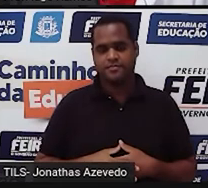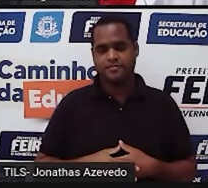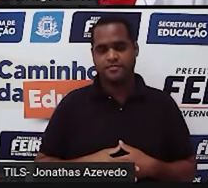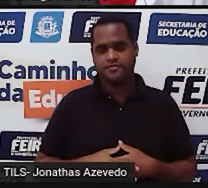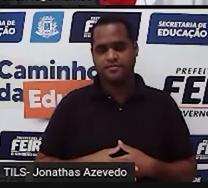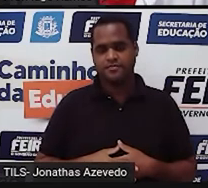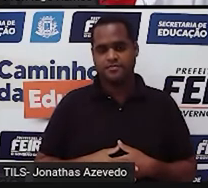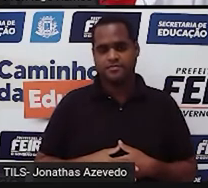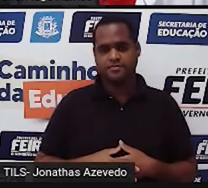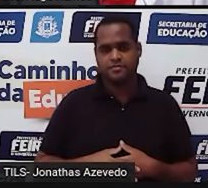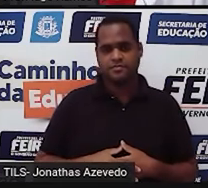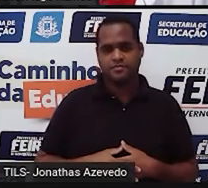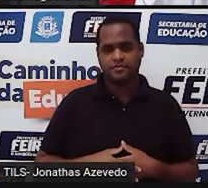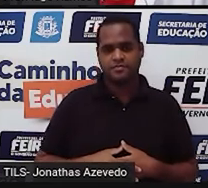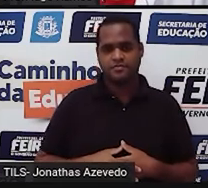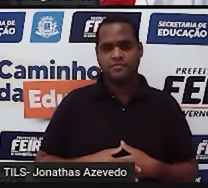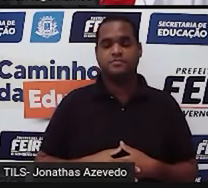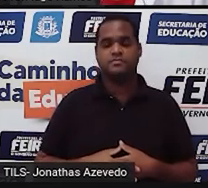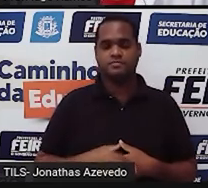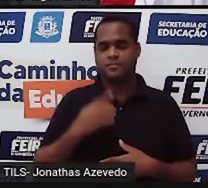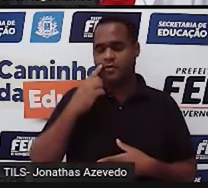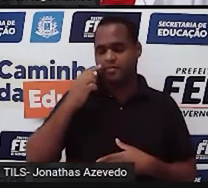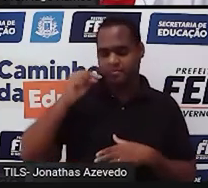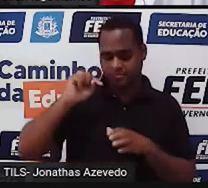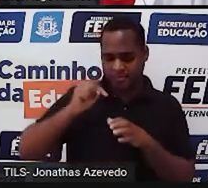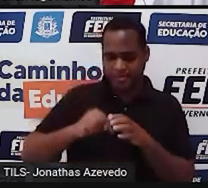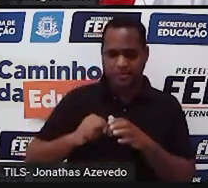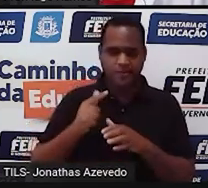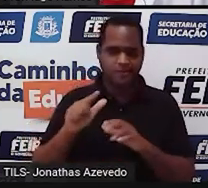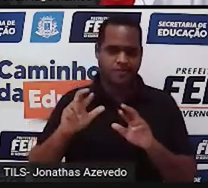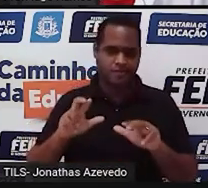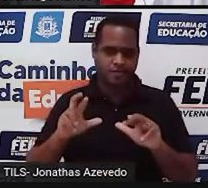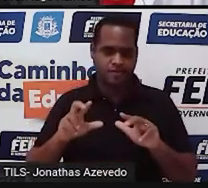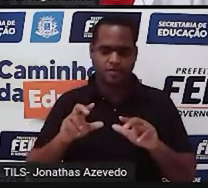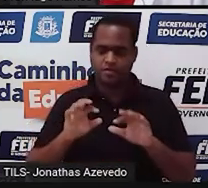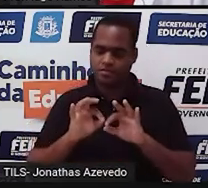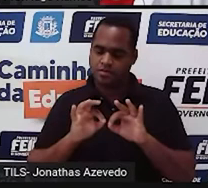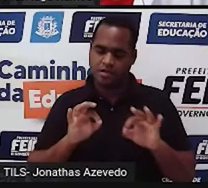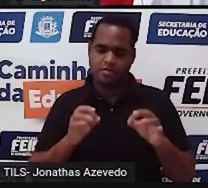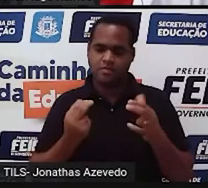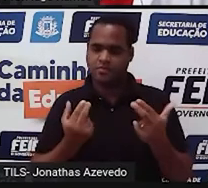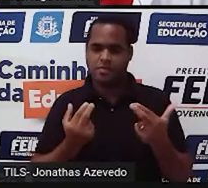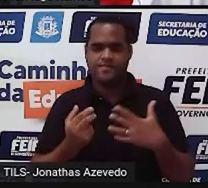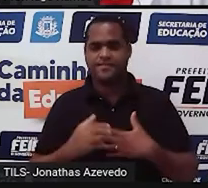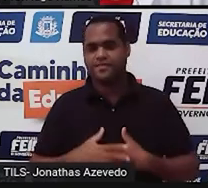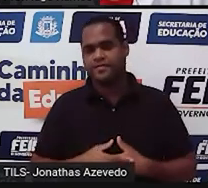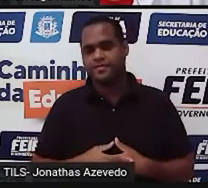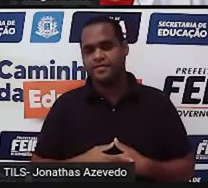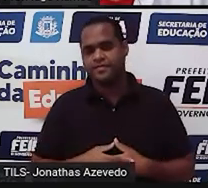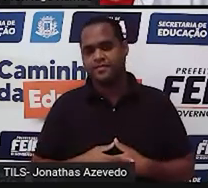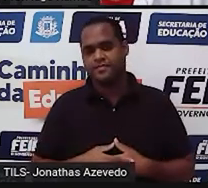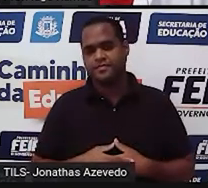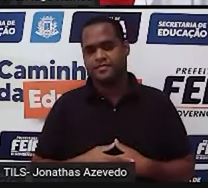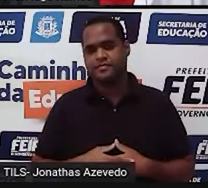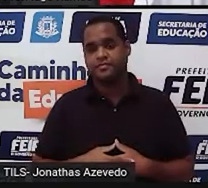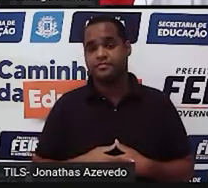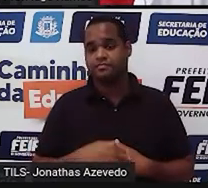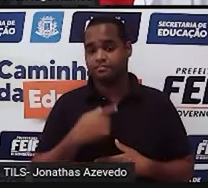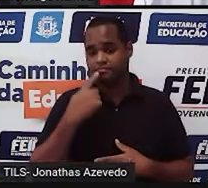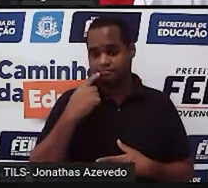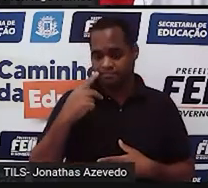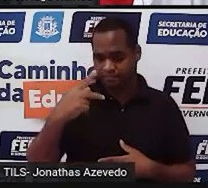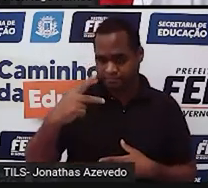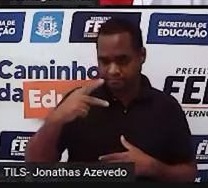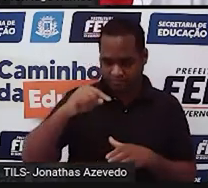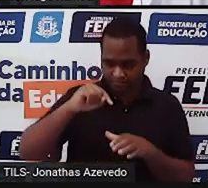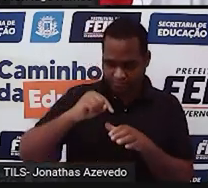o ou você pode pensar ele também descendo não tem problema a distância continua a mesma esse ponto que representa o